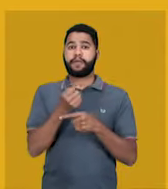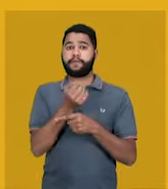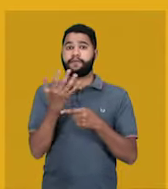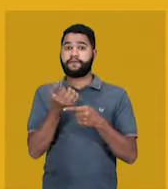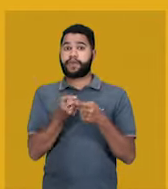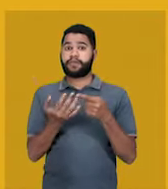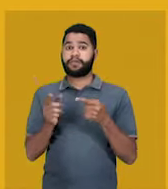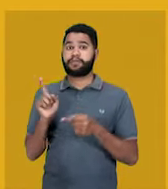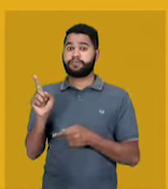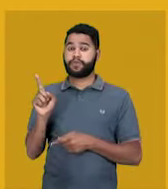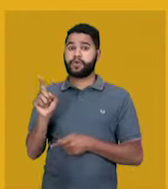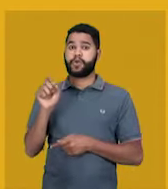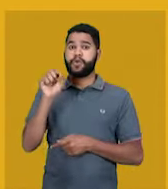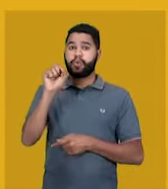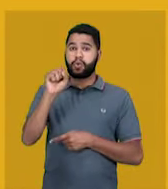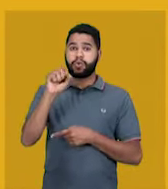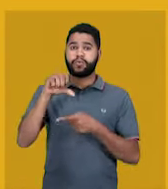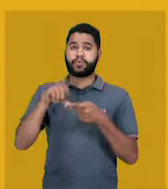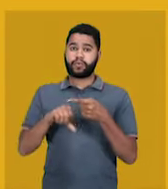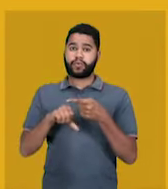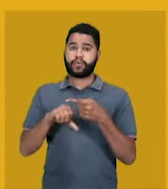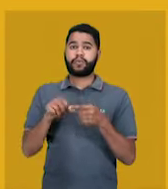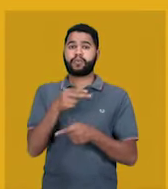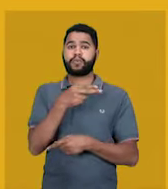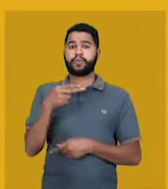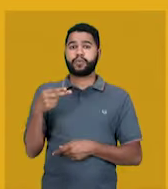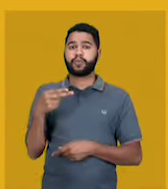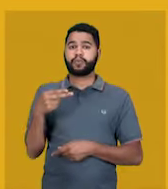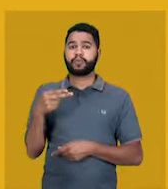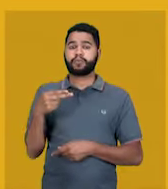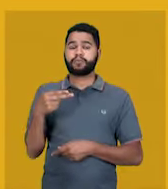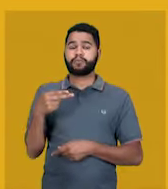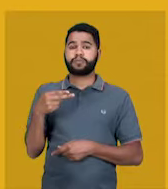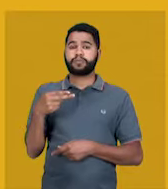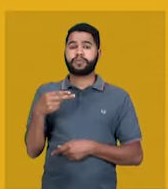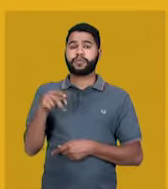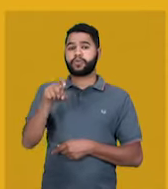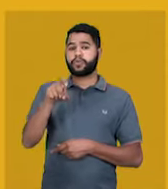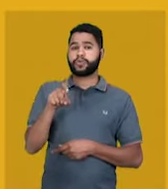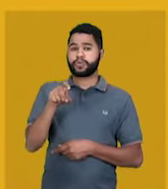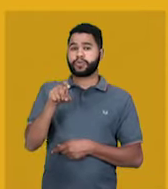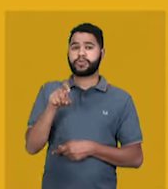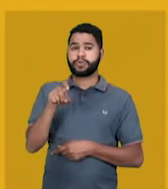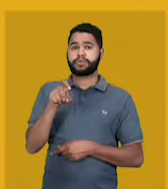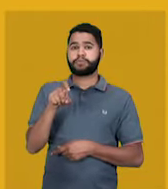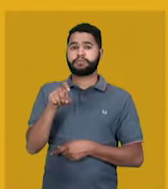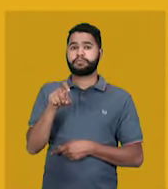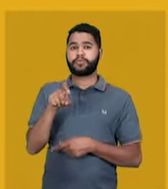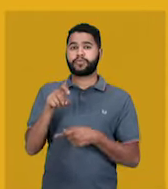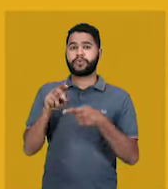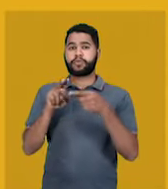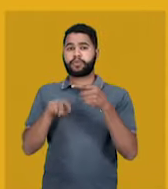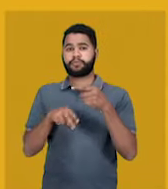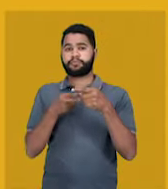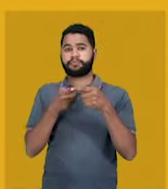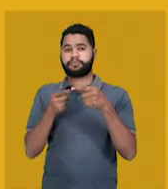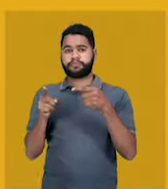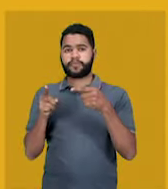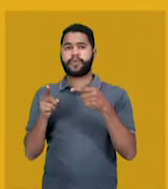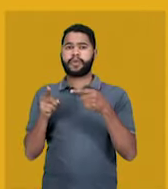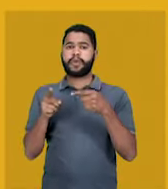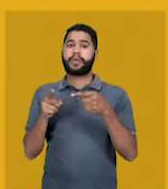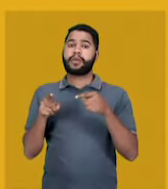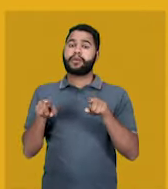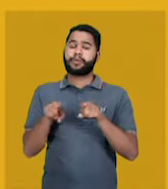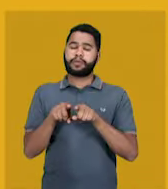8 nonos igual a x sobre π. Fazendo a nossa